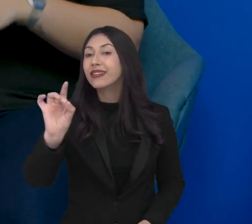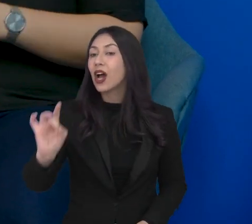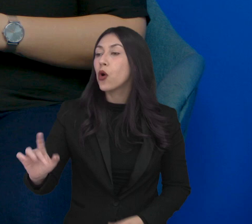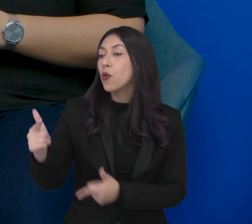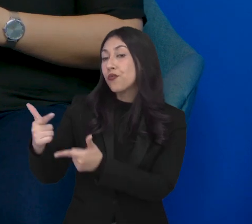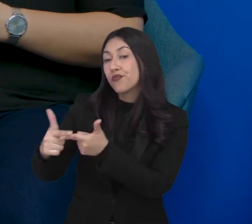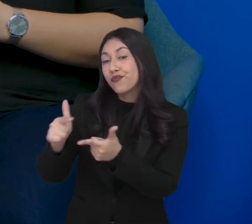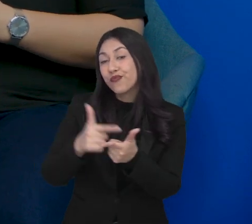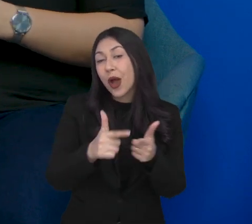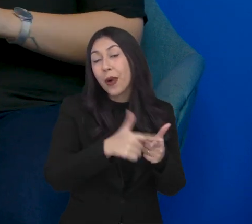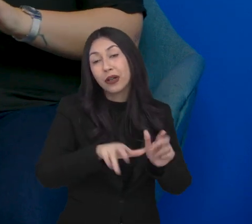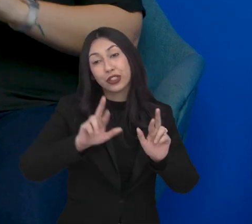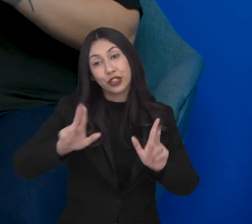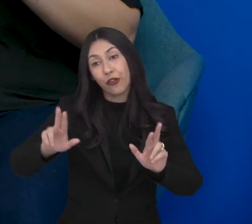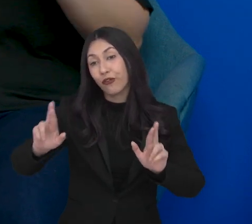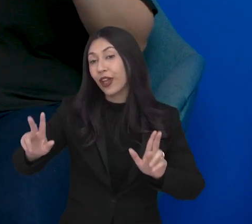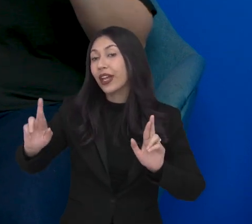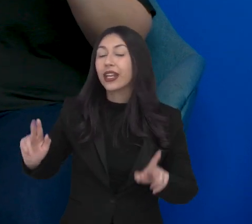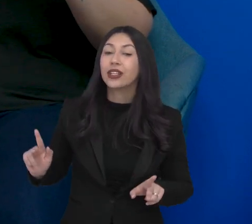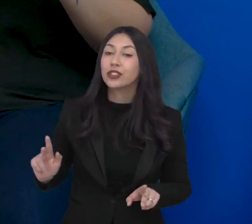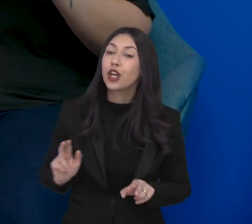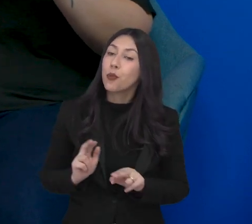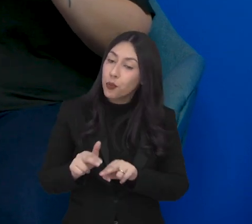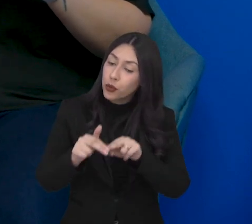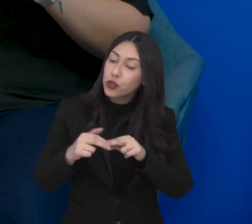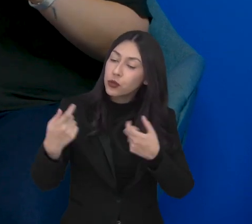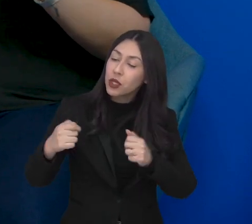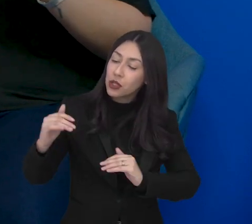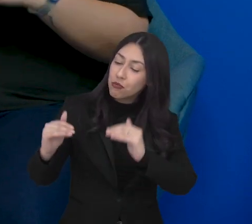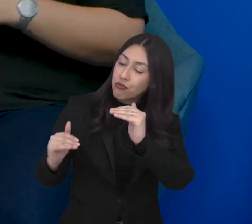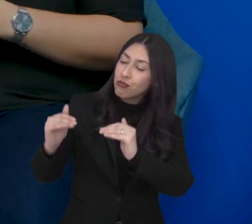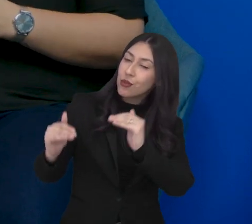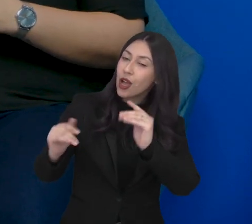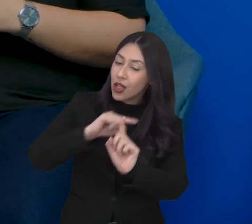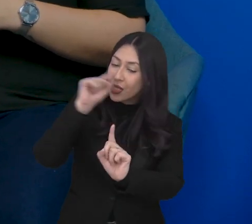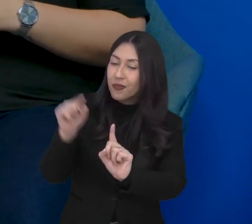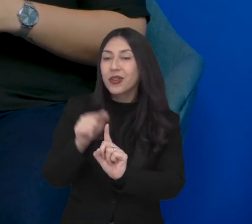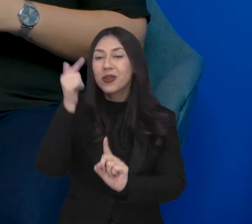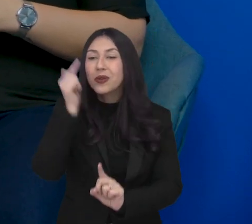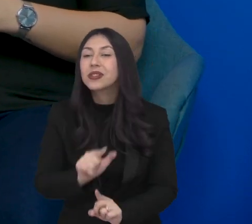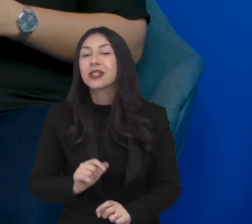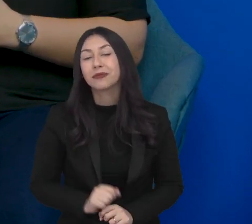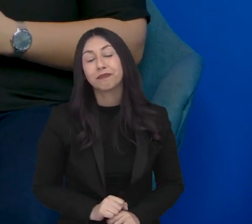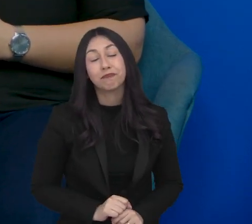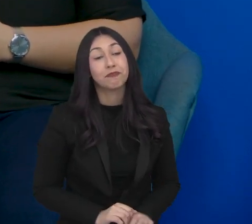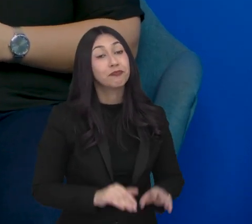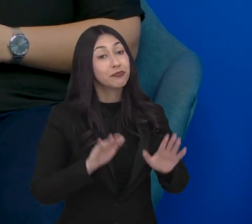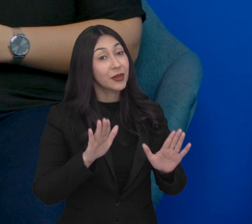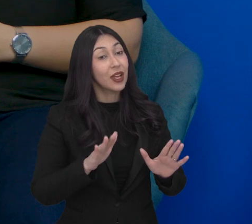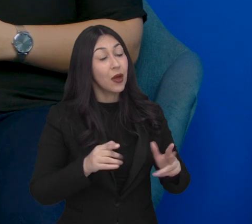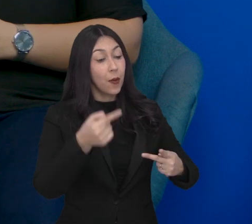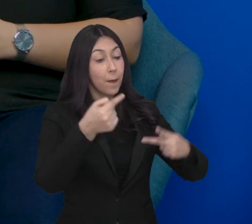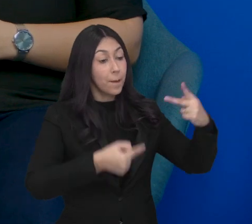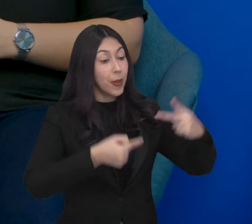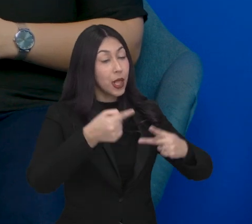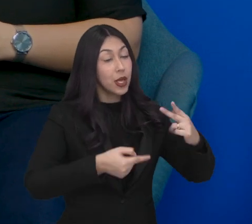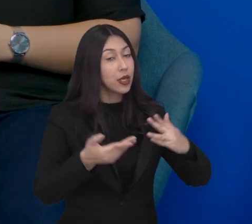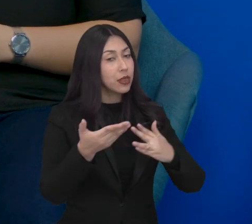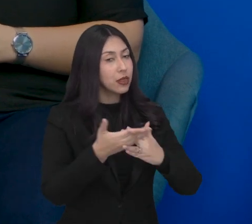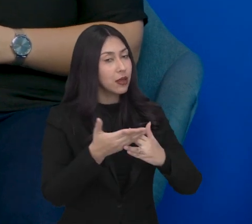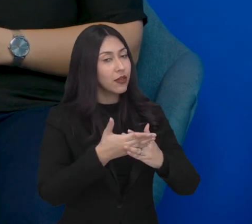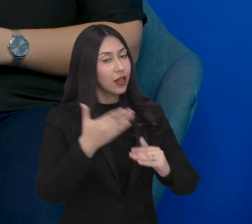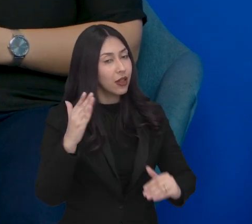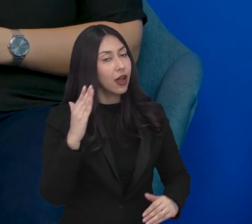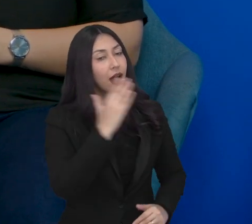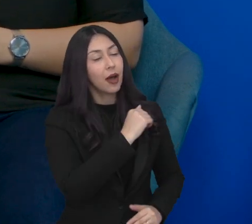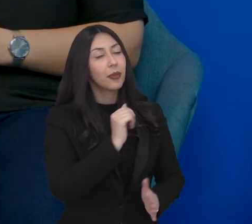consegue alcançar de uma forma. E assim a gente gera esse equilíbrio e alcança a meta. Isso mesmo. Bom, gente, o Sobre Política faz um